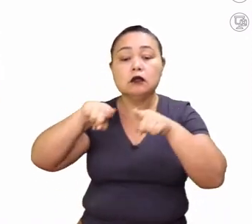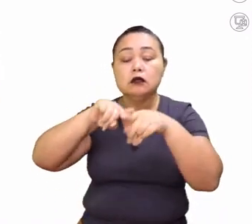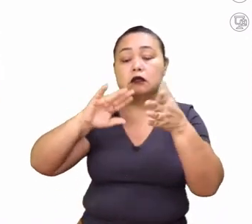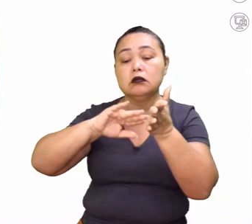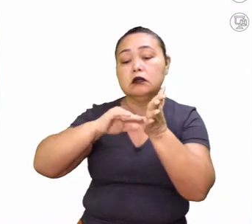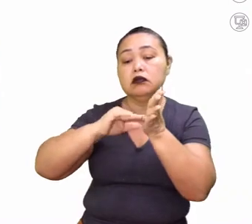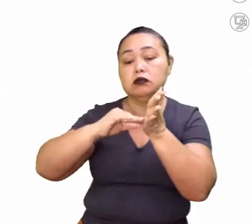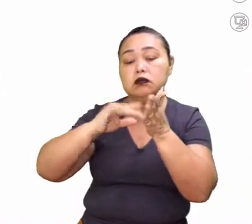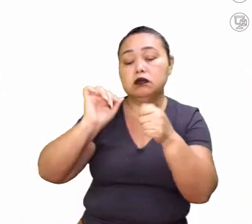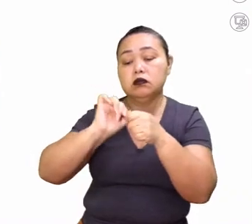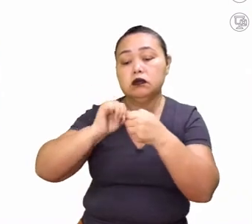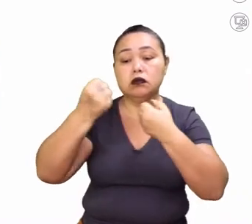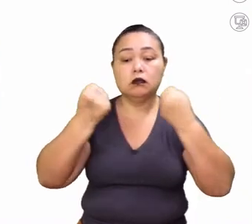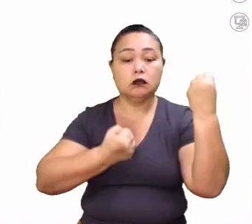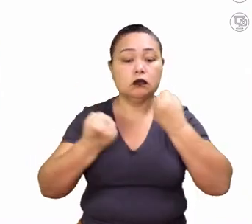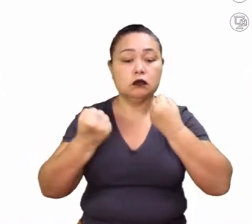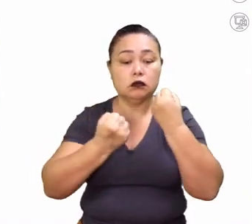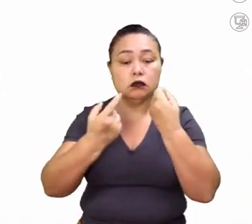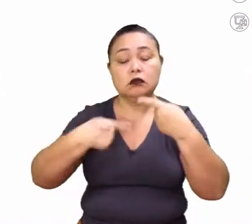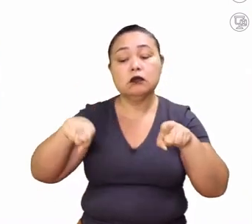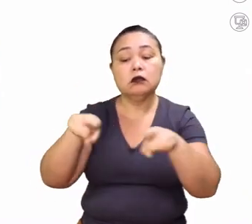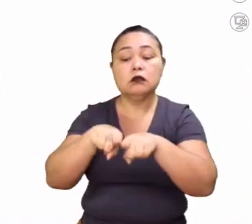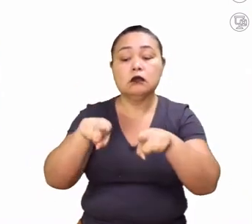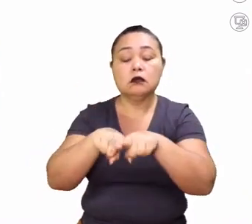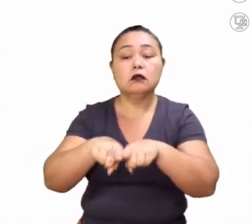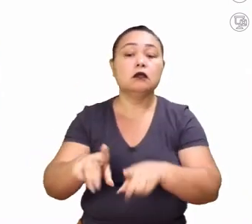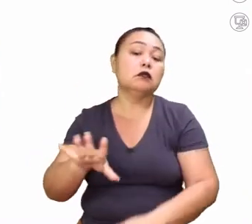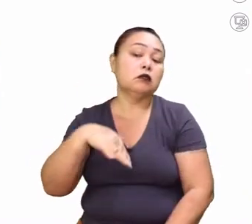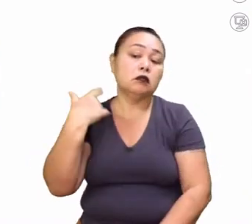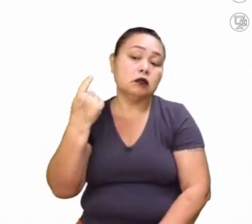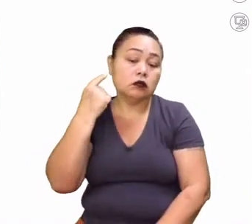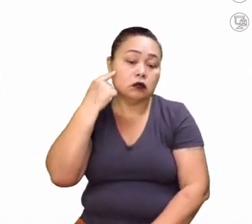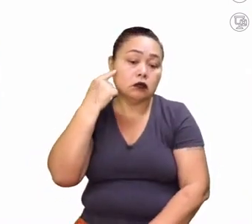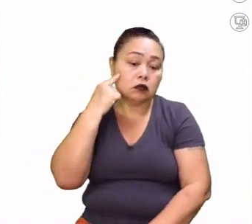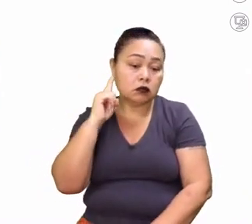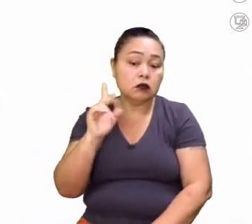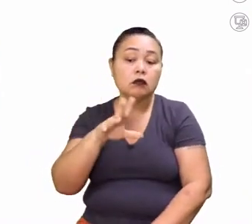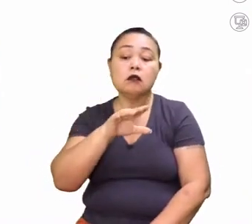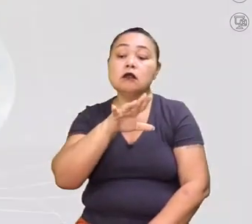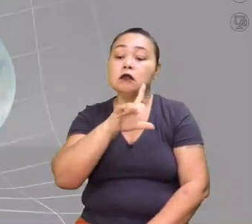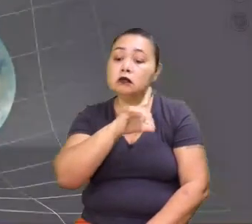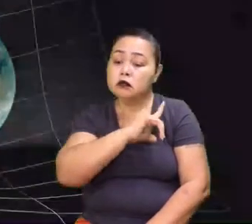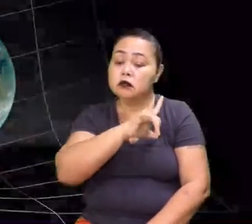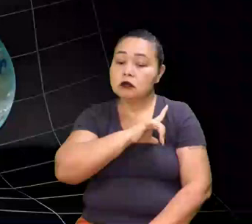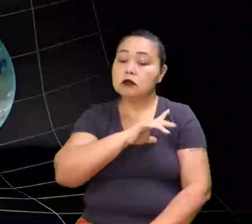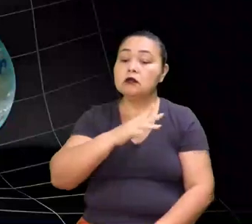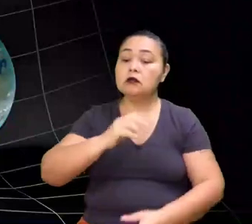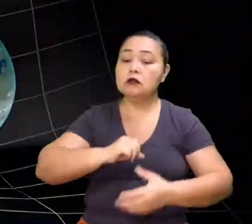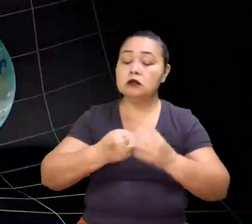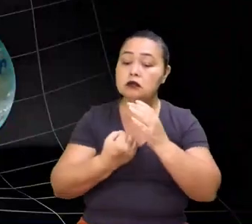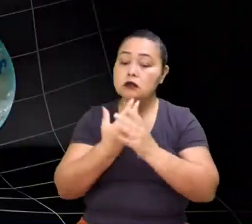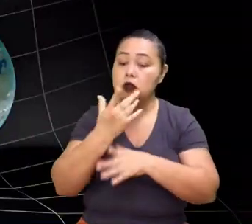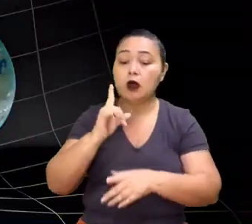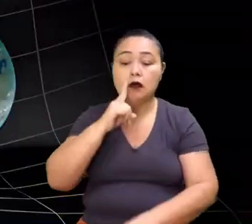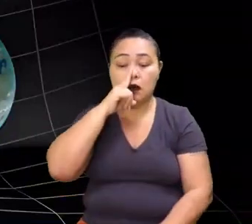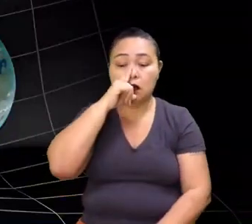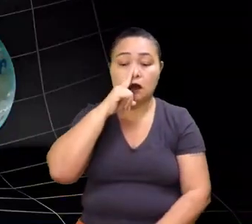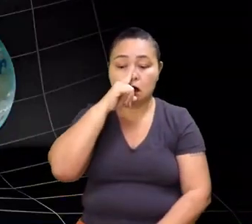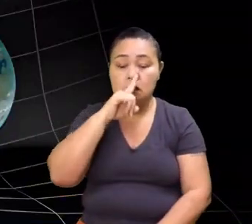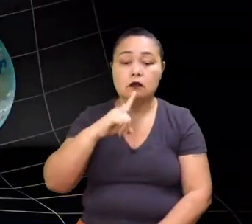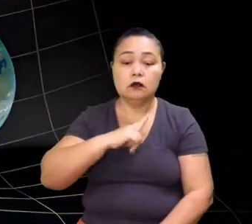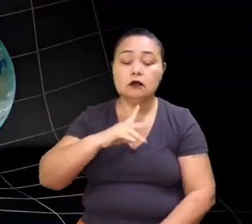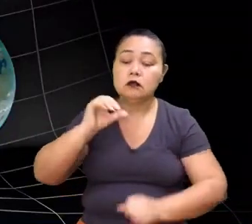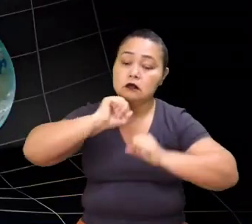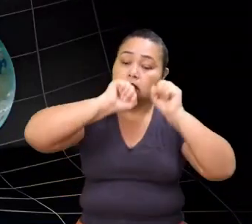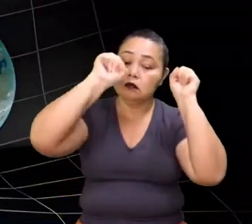são aí você pode pensar assim mas usina nuclear a usina nuclear não tem o perigo justamente por causa do